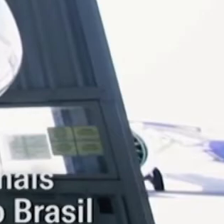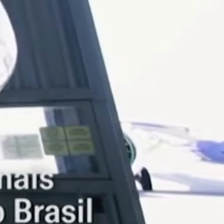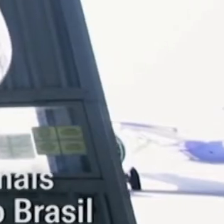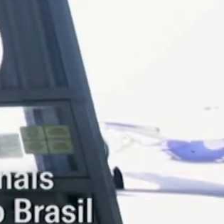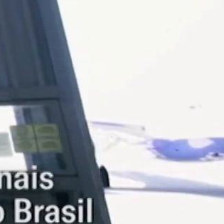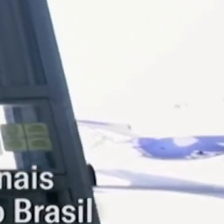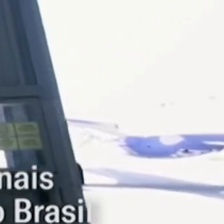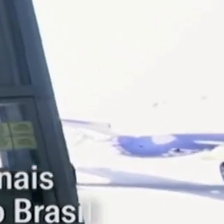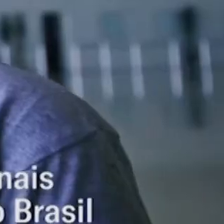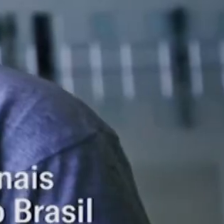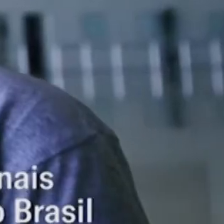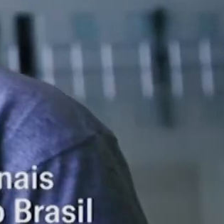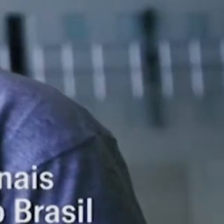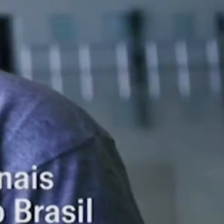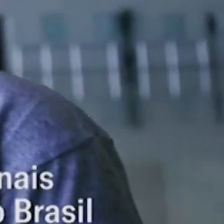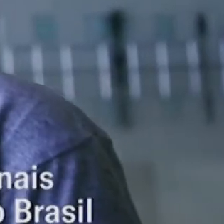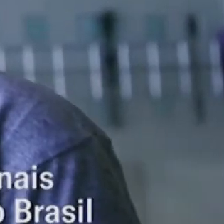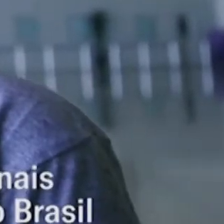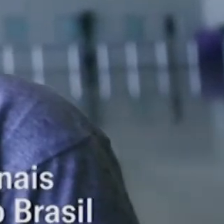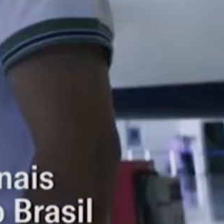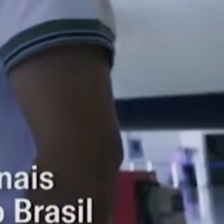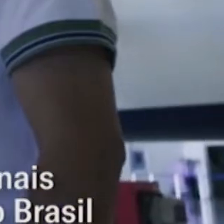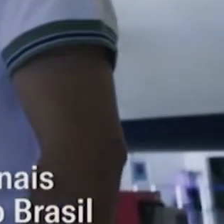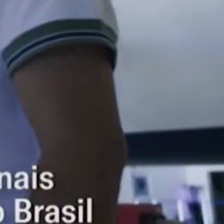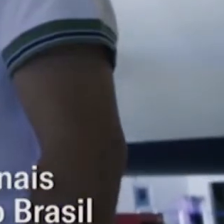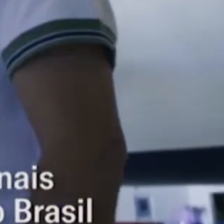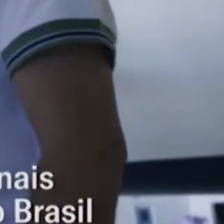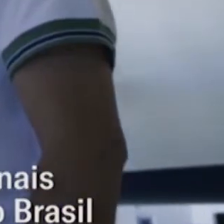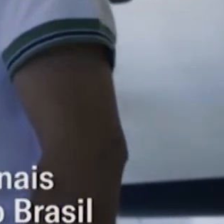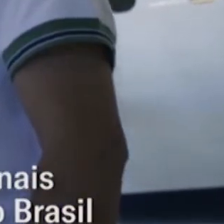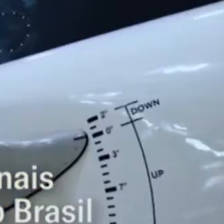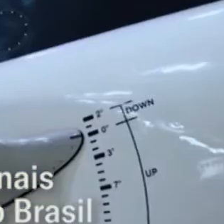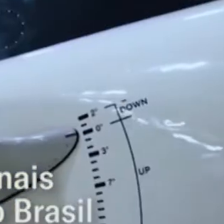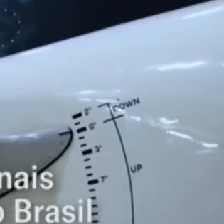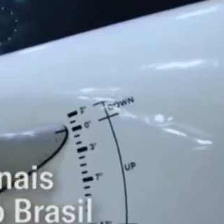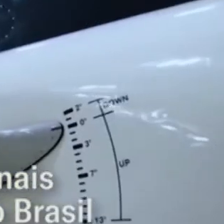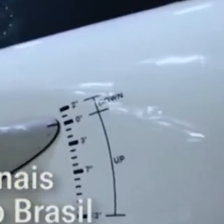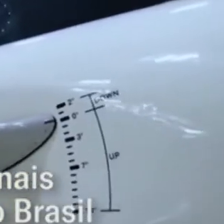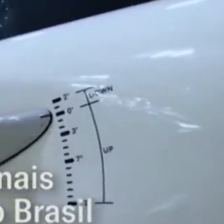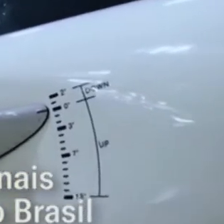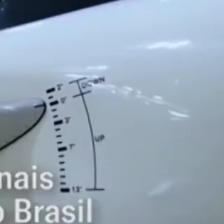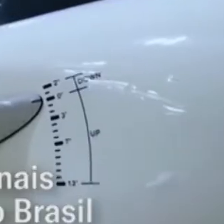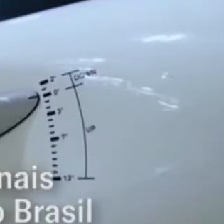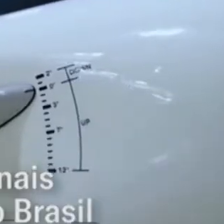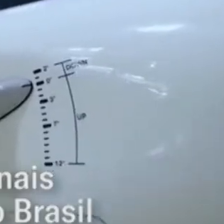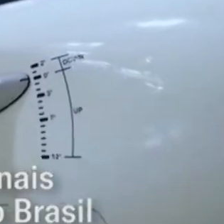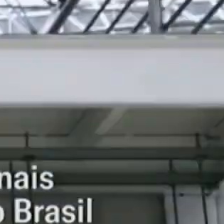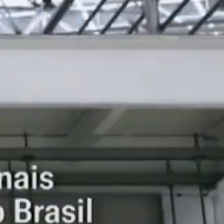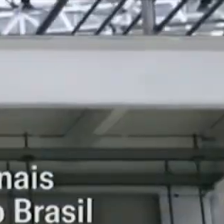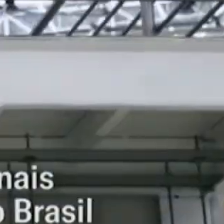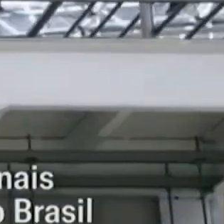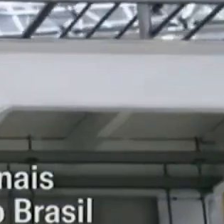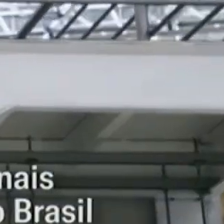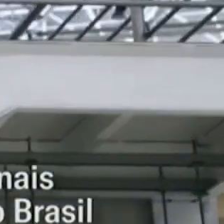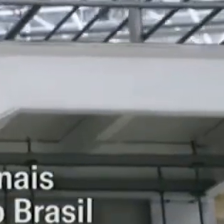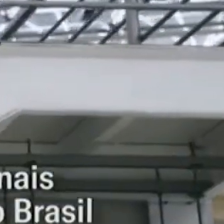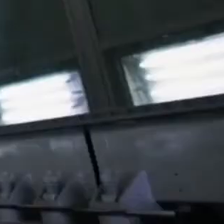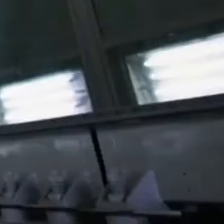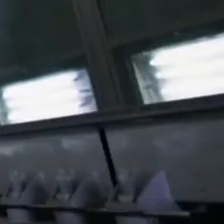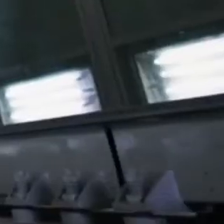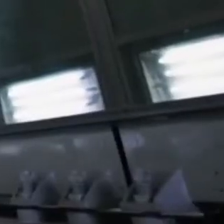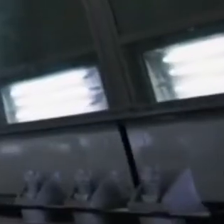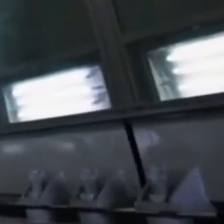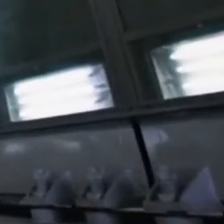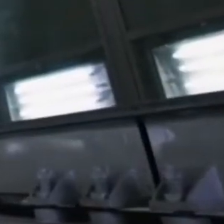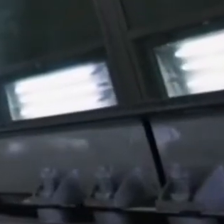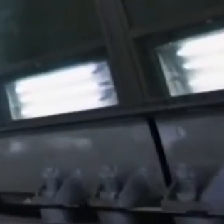mãos excepcionais, das mãos excepcionais dos empregados da Embraer, que são capazes de fazer isto no Brasil. E